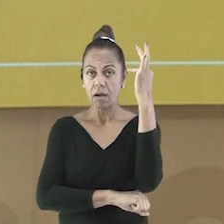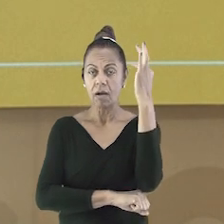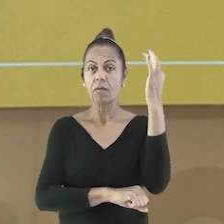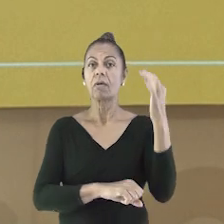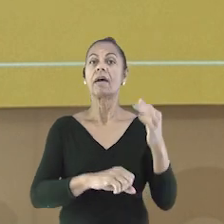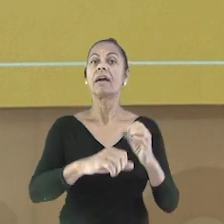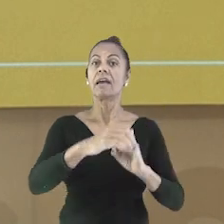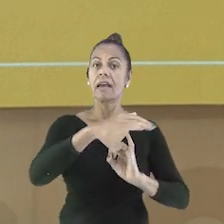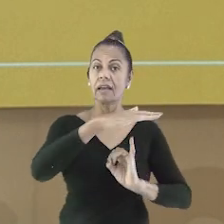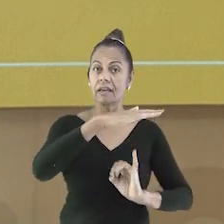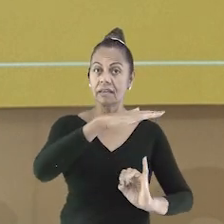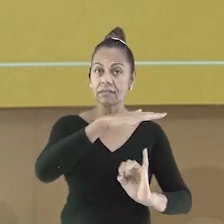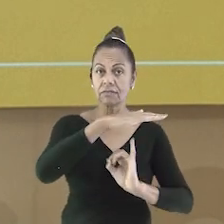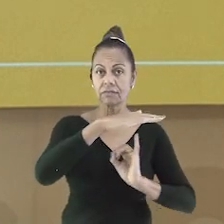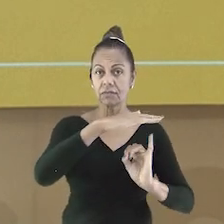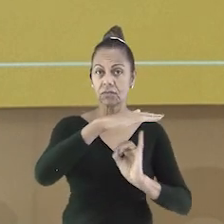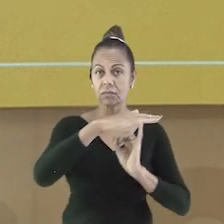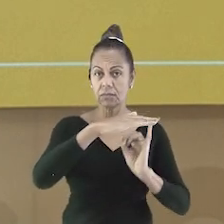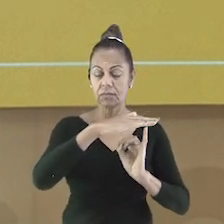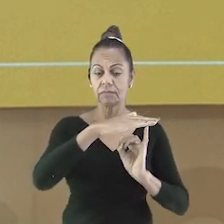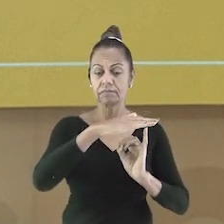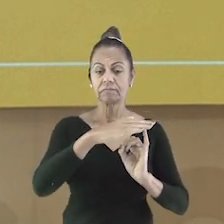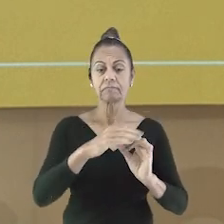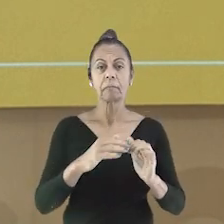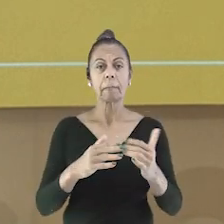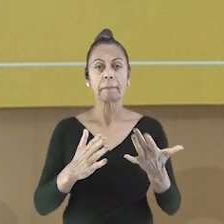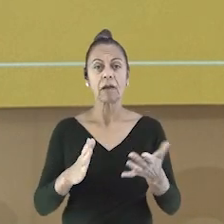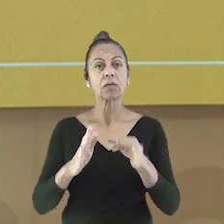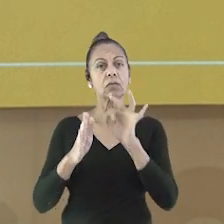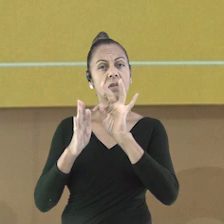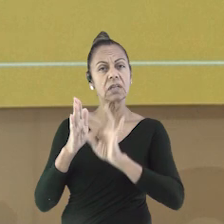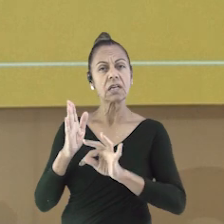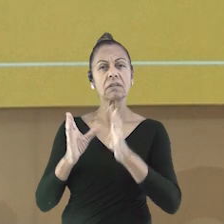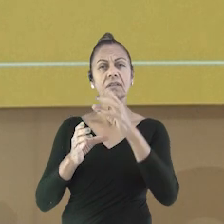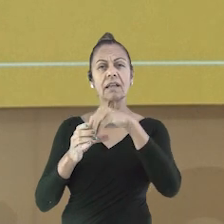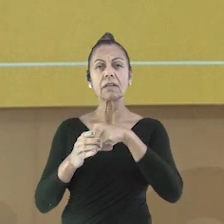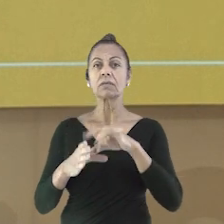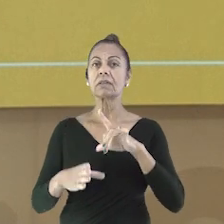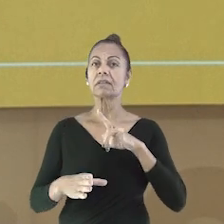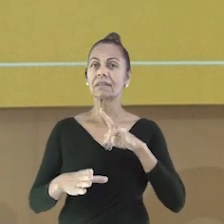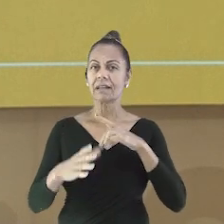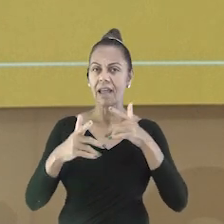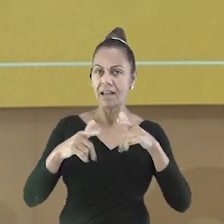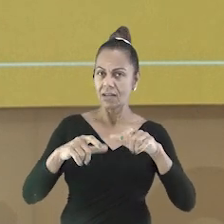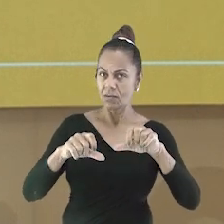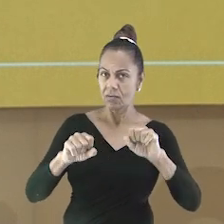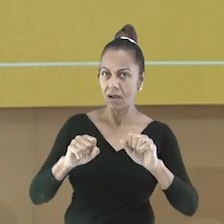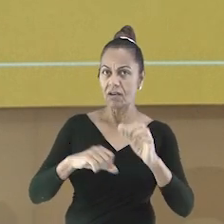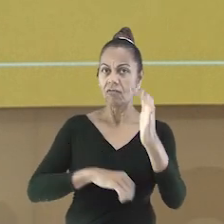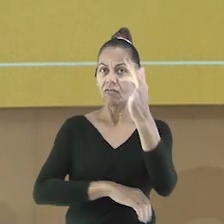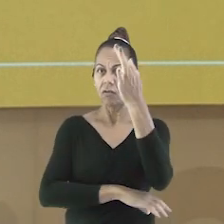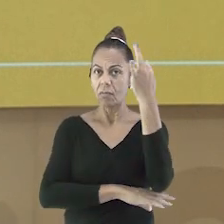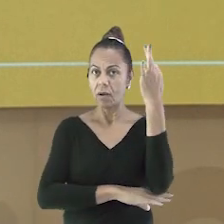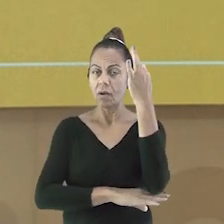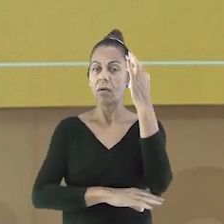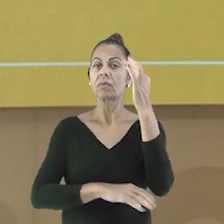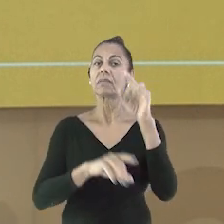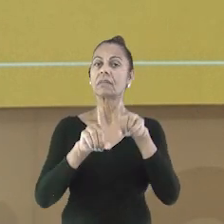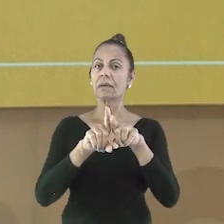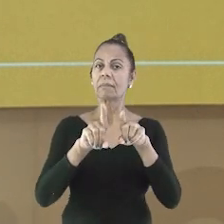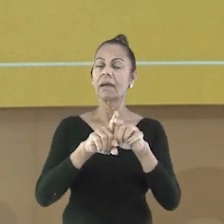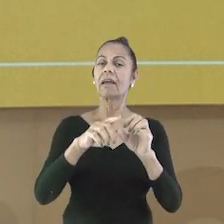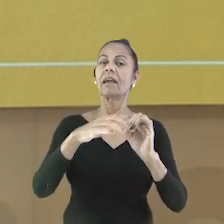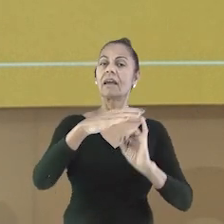informal. Como a entrevista é a reprodução da fala do entrevistador e do entrevistado, há em